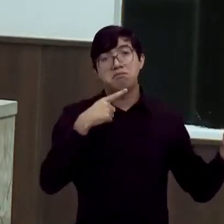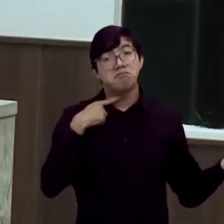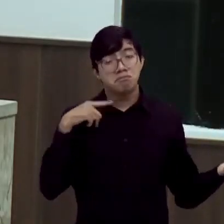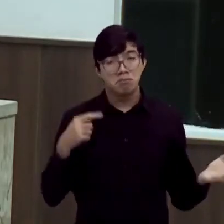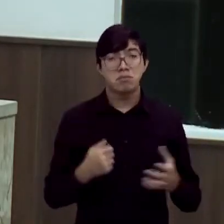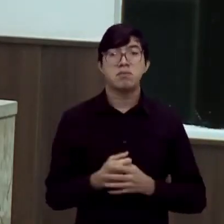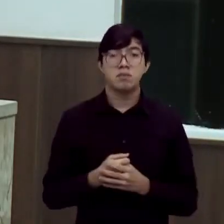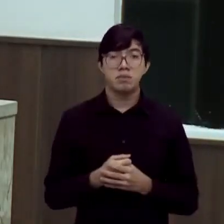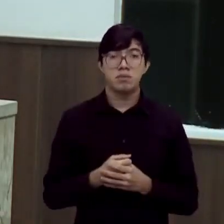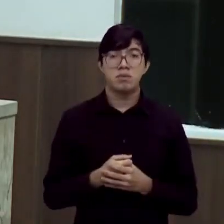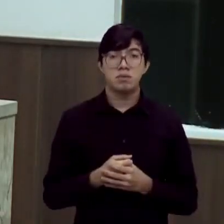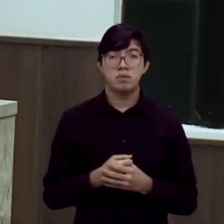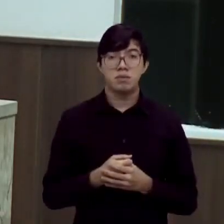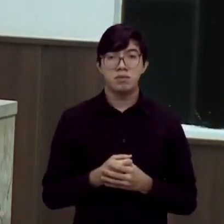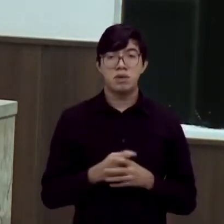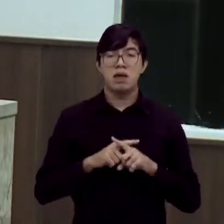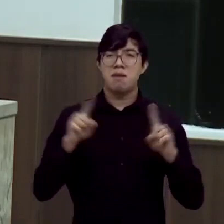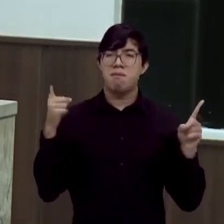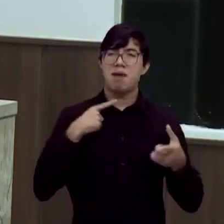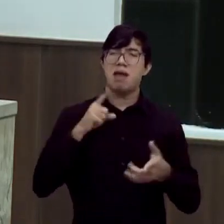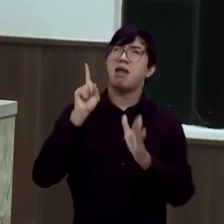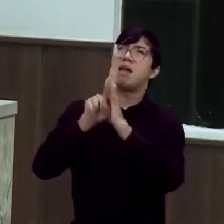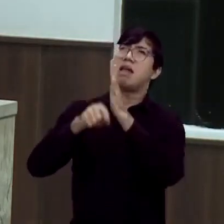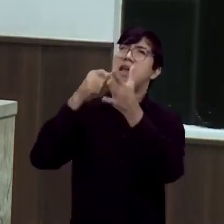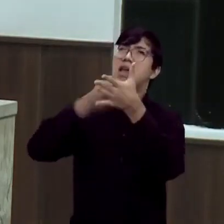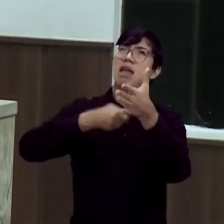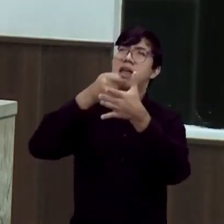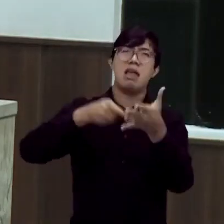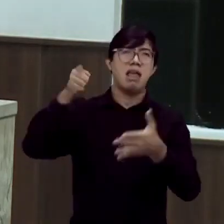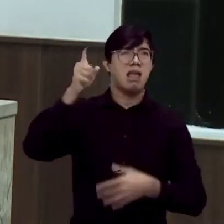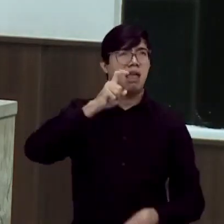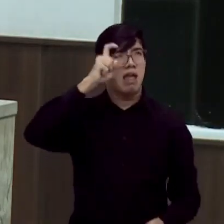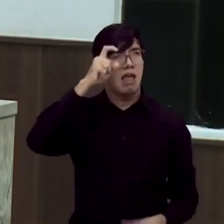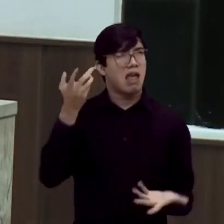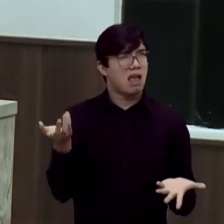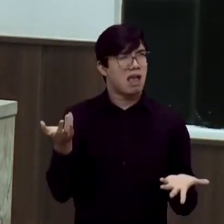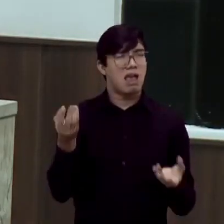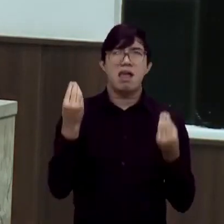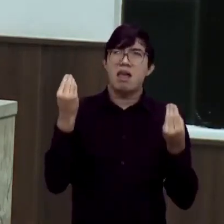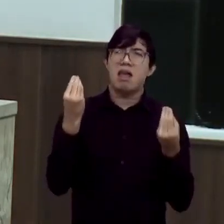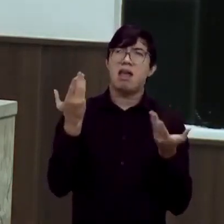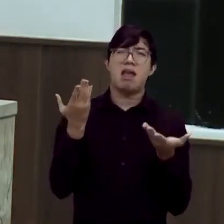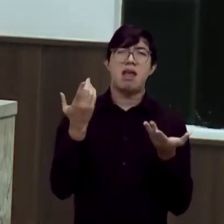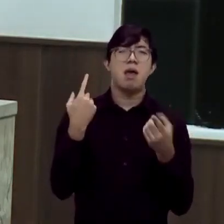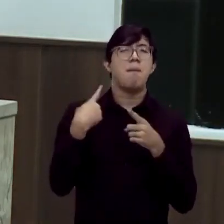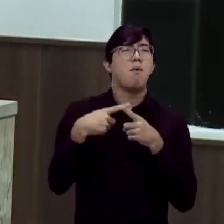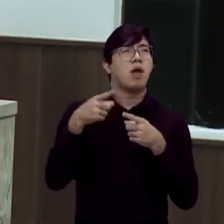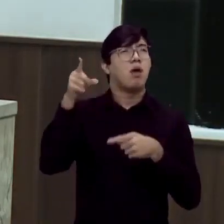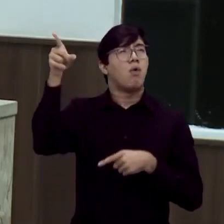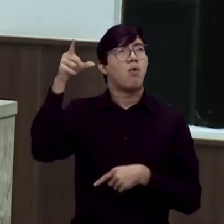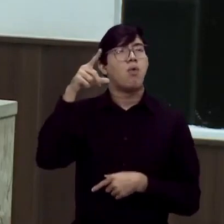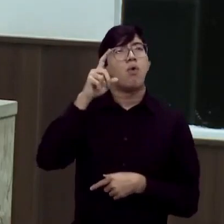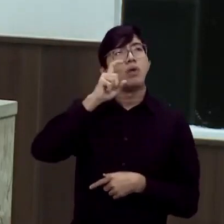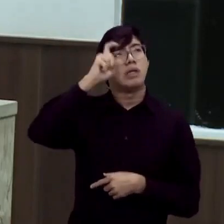Mas cobrar do Sarto, porque o Sarto está querendo recompor o PDT. Está querendo formar a chata como um cidadão,